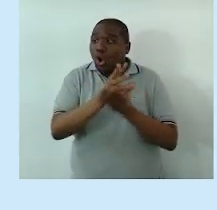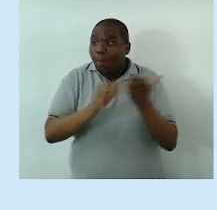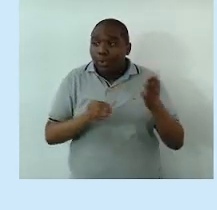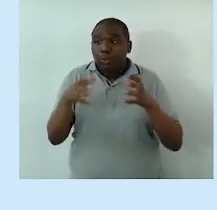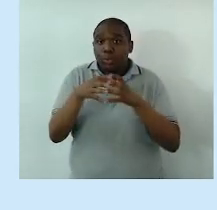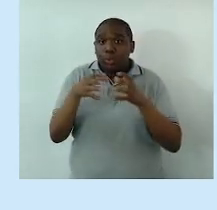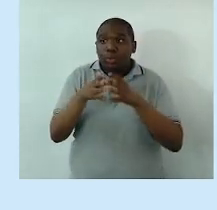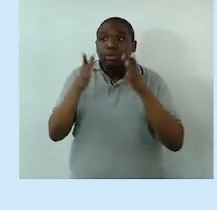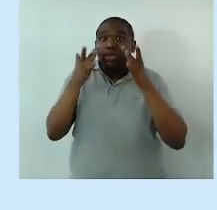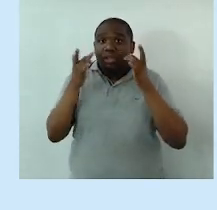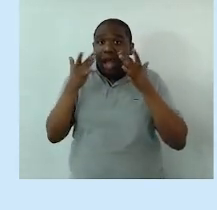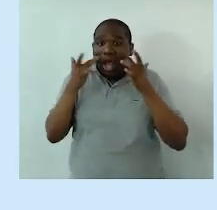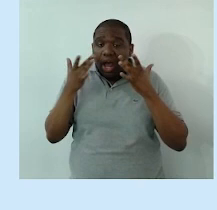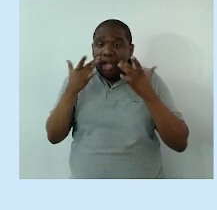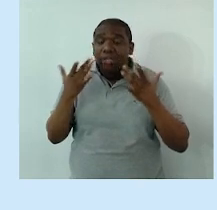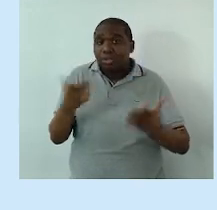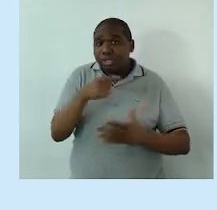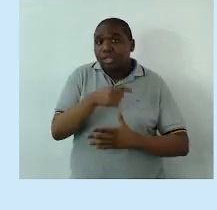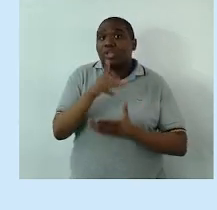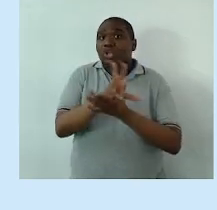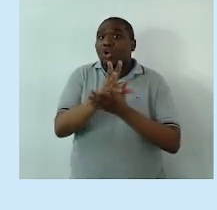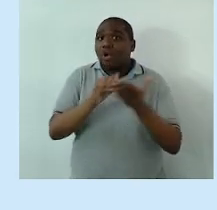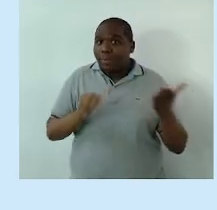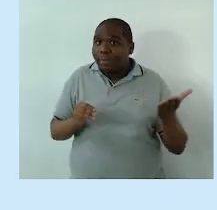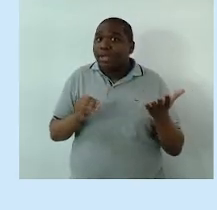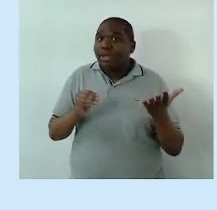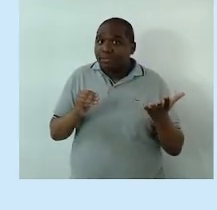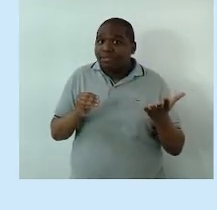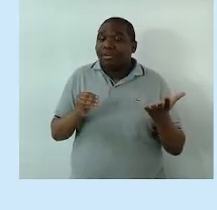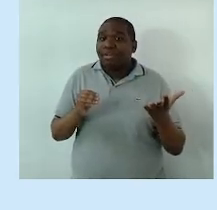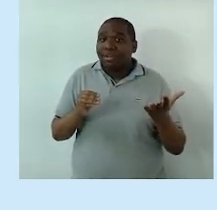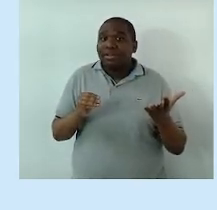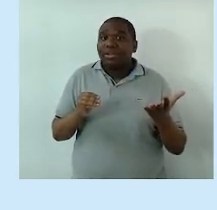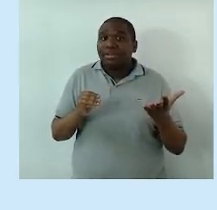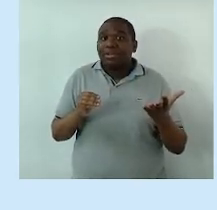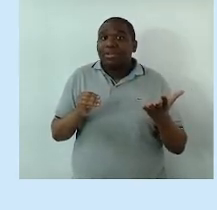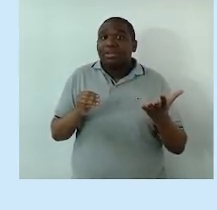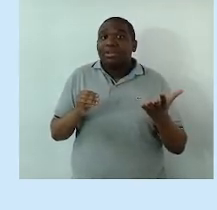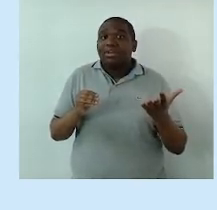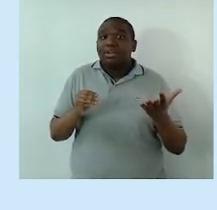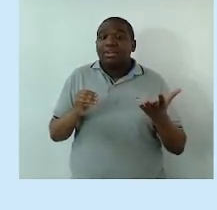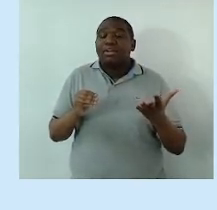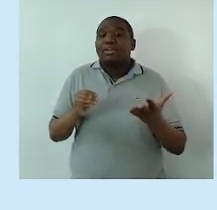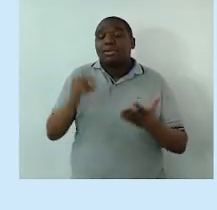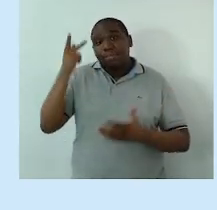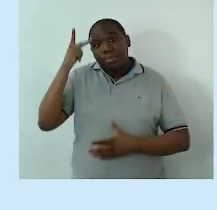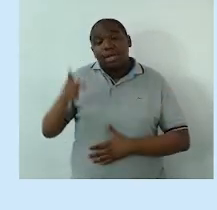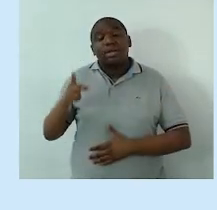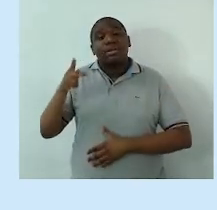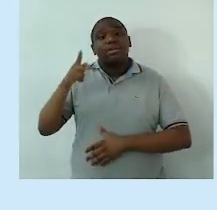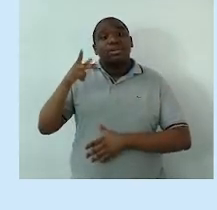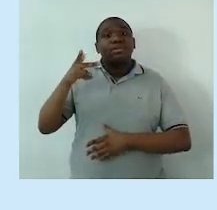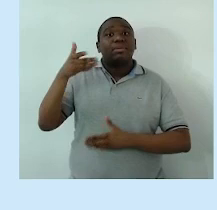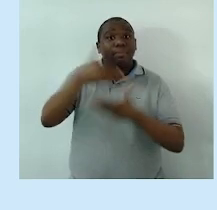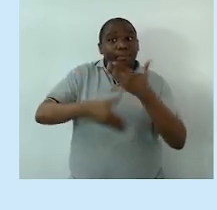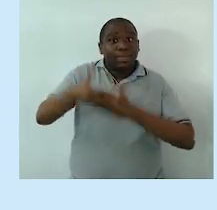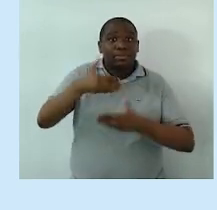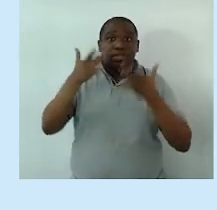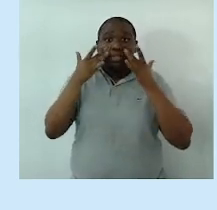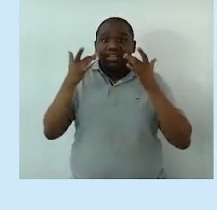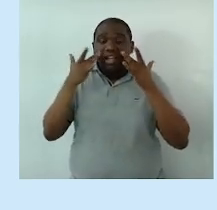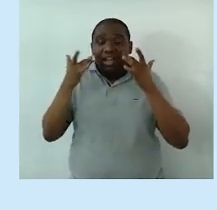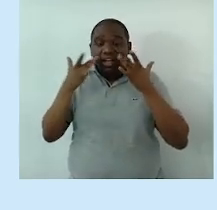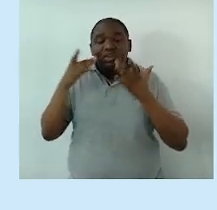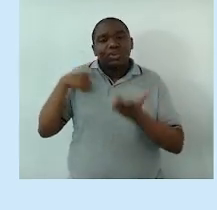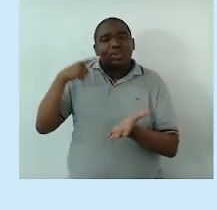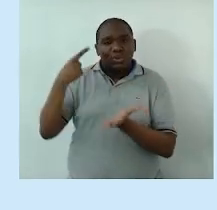grupo de teatro, né? Então ele copiava uns clássicos, né, para ser encenado. E com isso ele